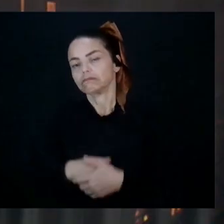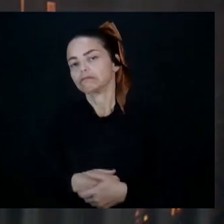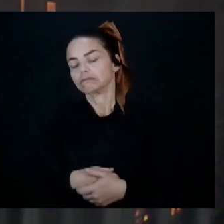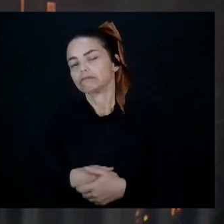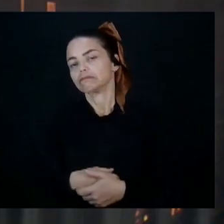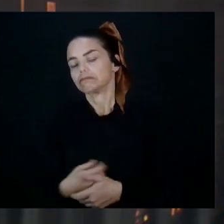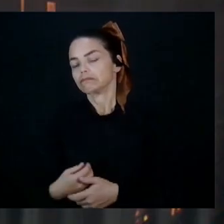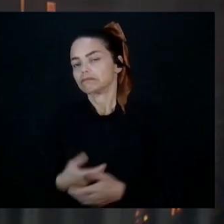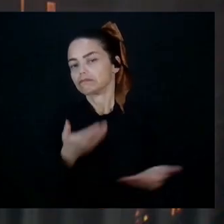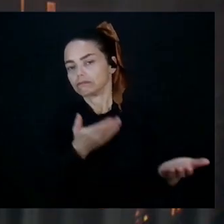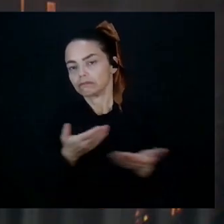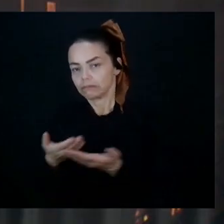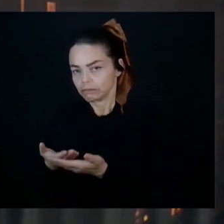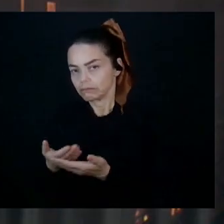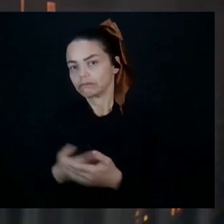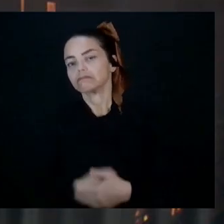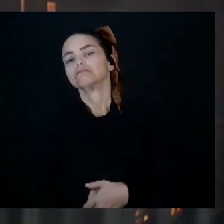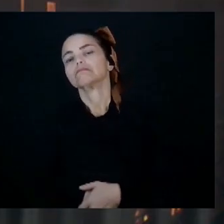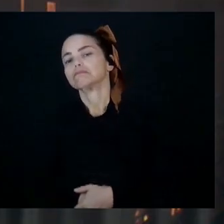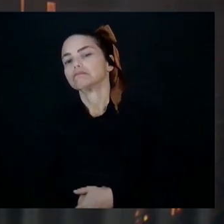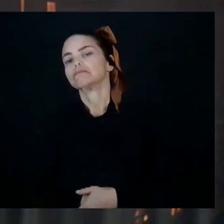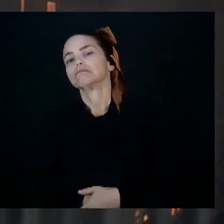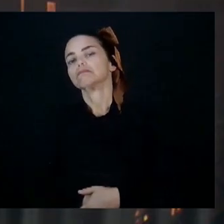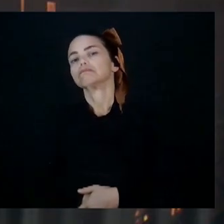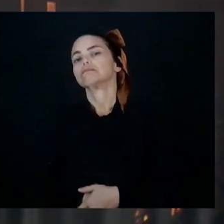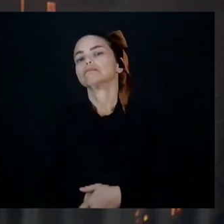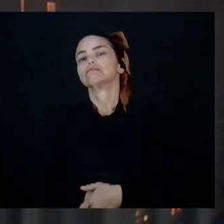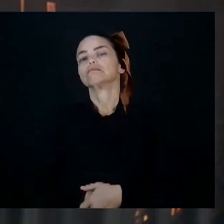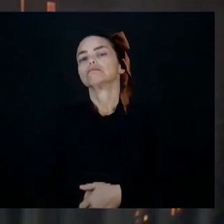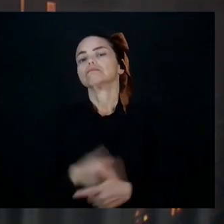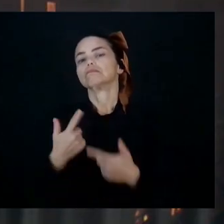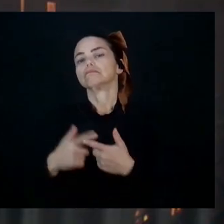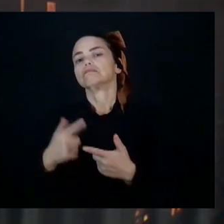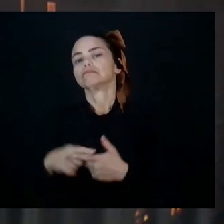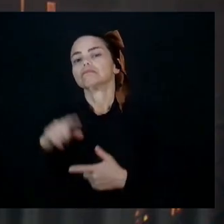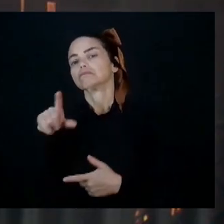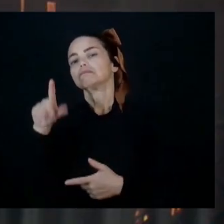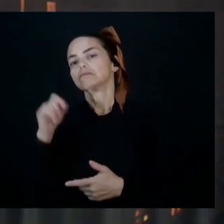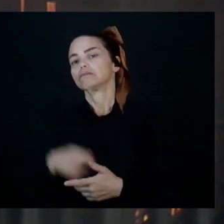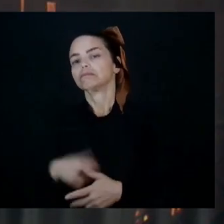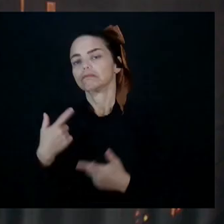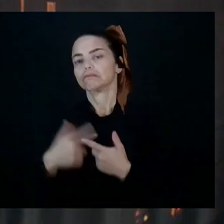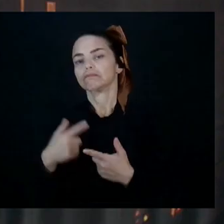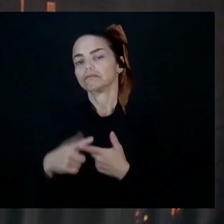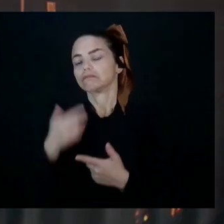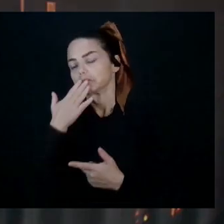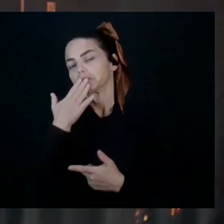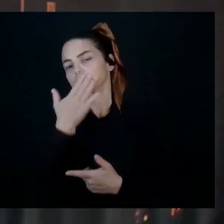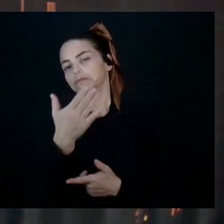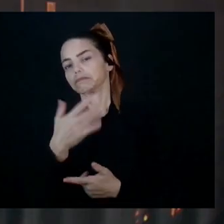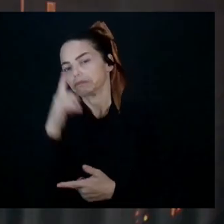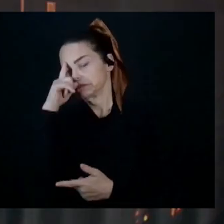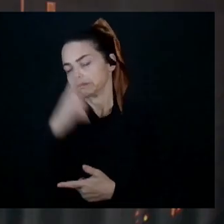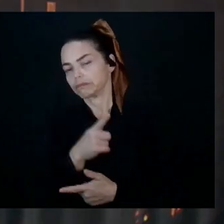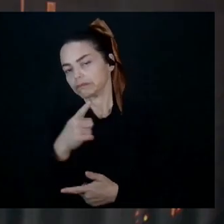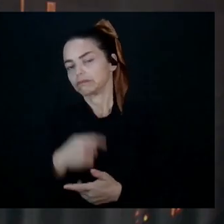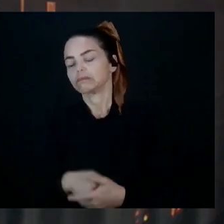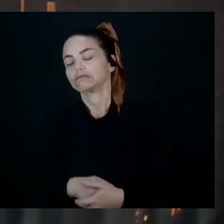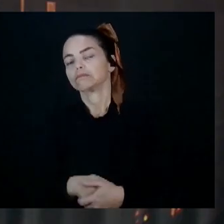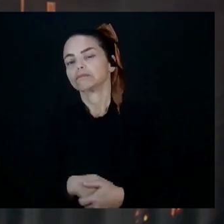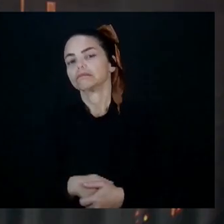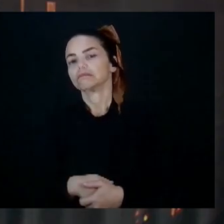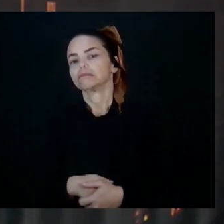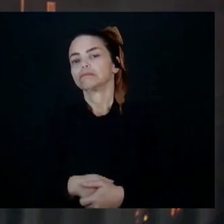o outro, né, para que ele faça porque ele escolheu, não porque eu estou pedindo ou mandando, né? Então nós temos